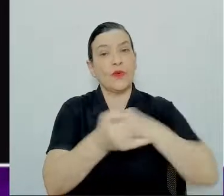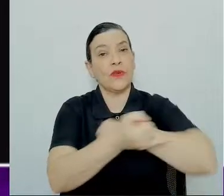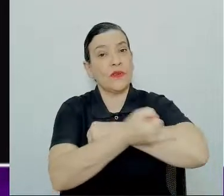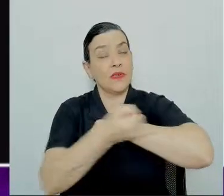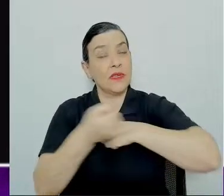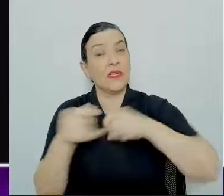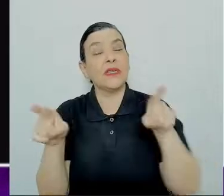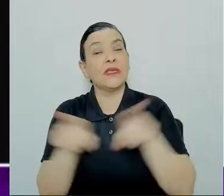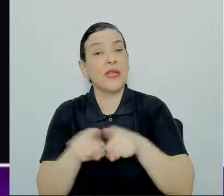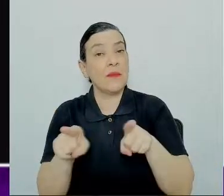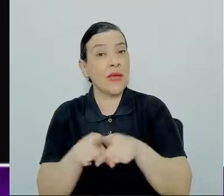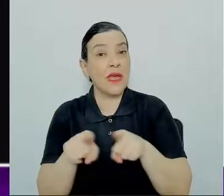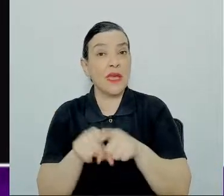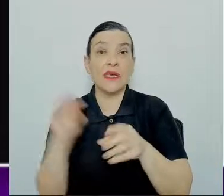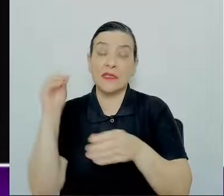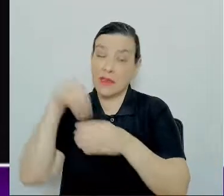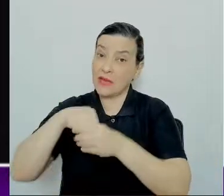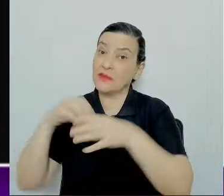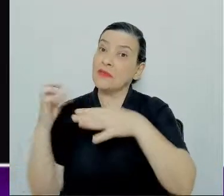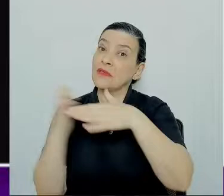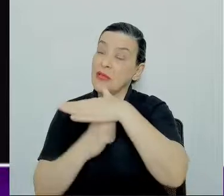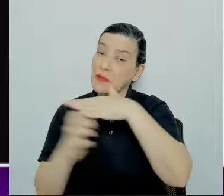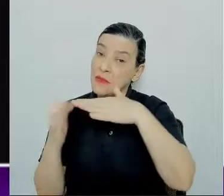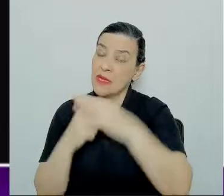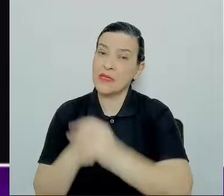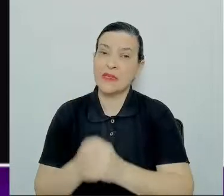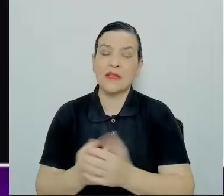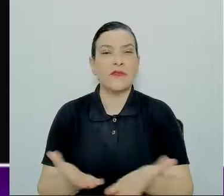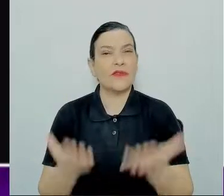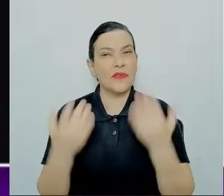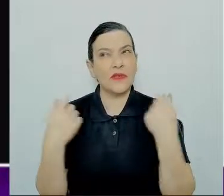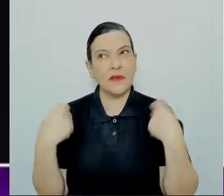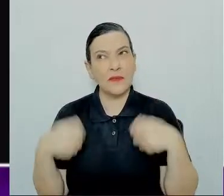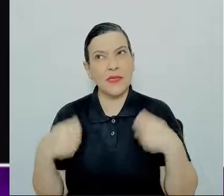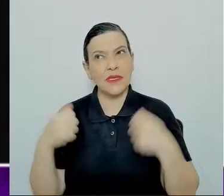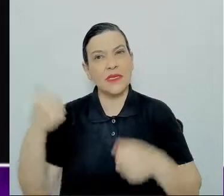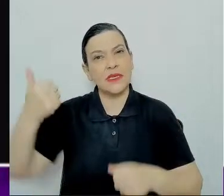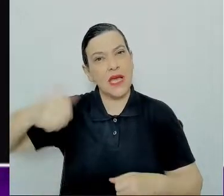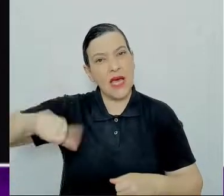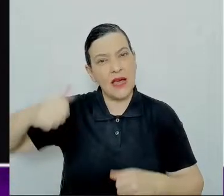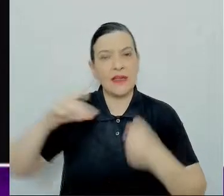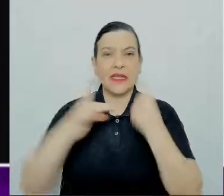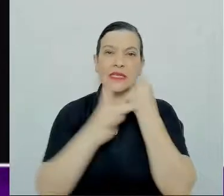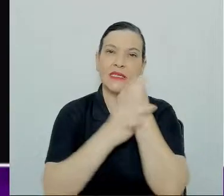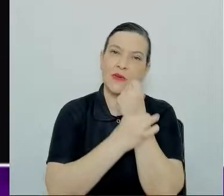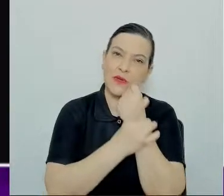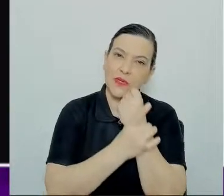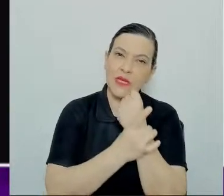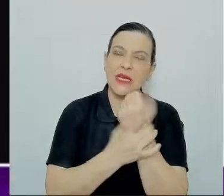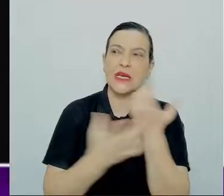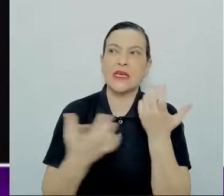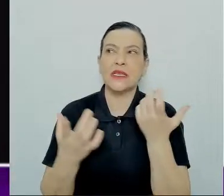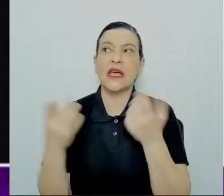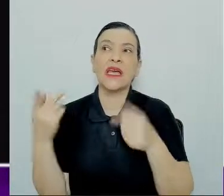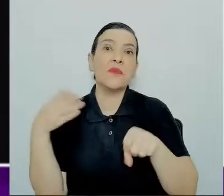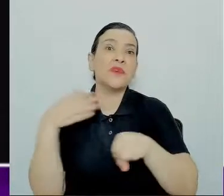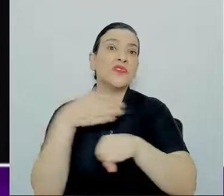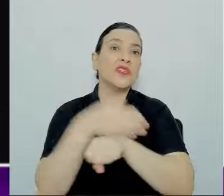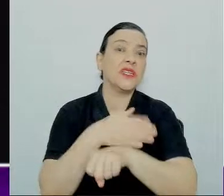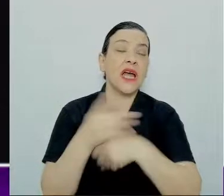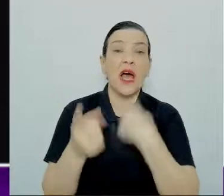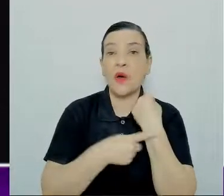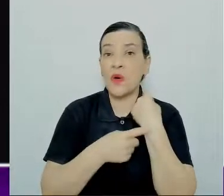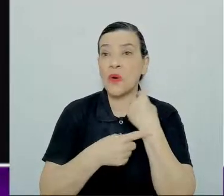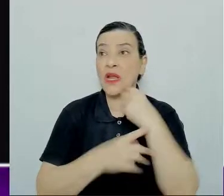equipe, né, dentro da empresa. Você que precisa avaliar a segurança do data center, quem que pode entrar, se tem um horário